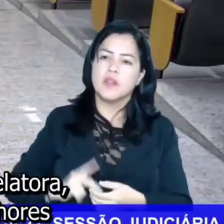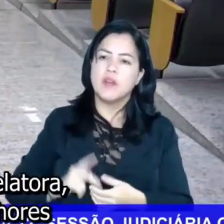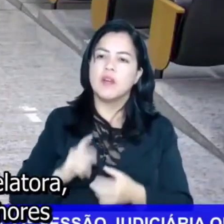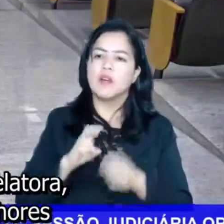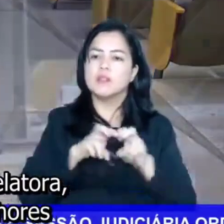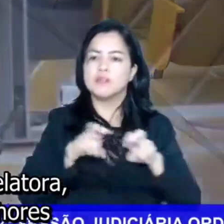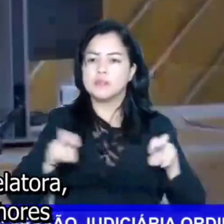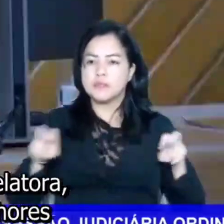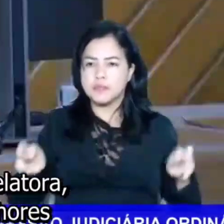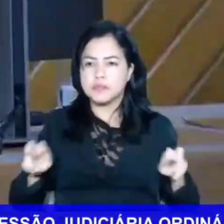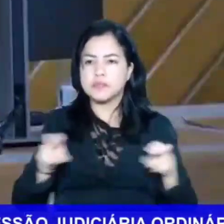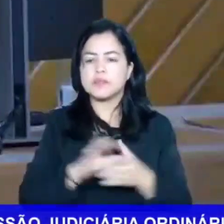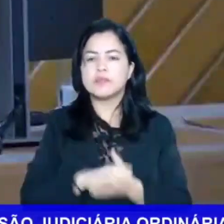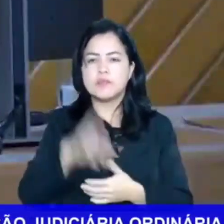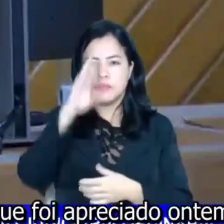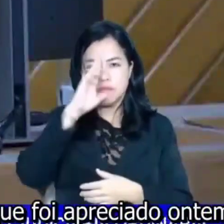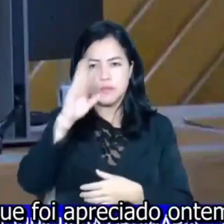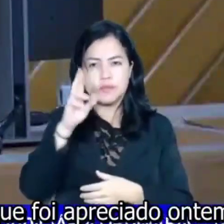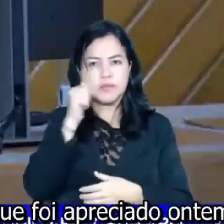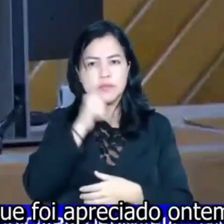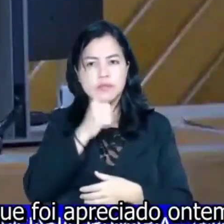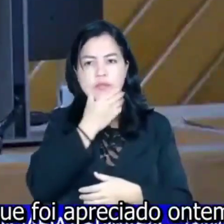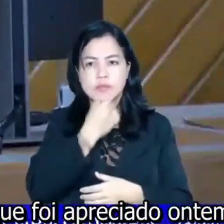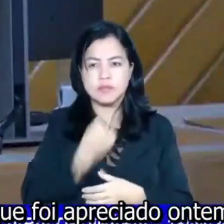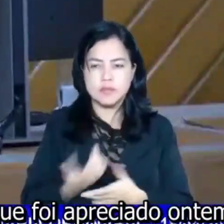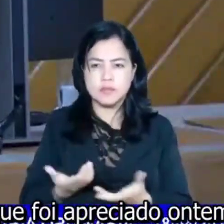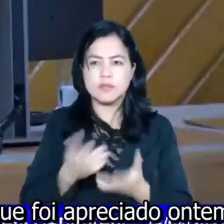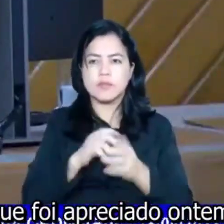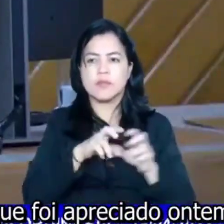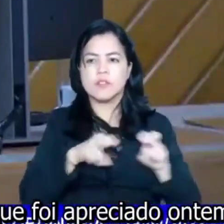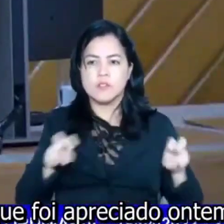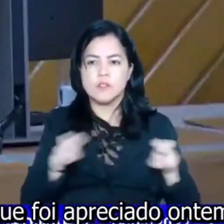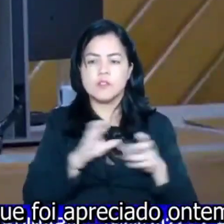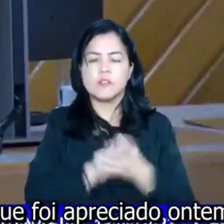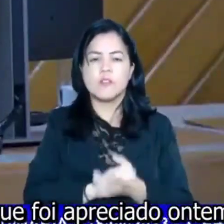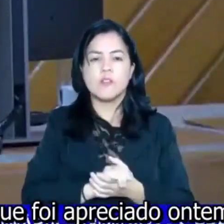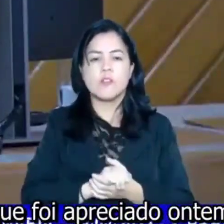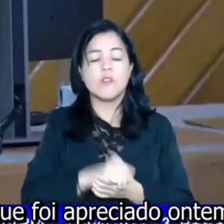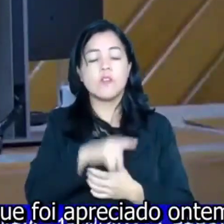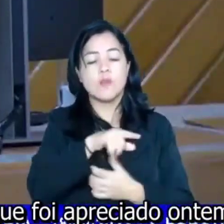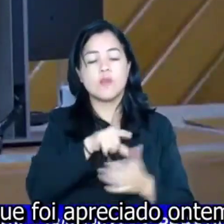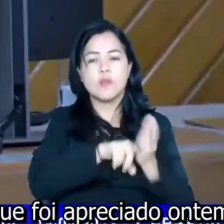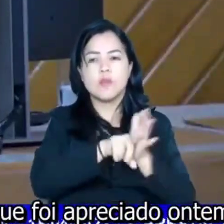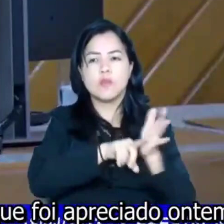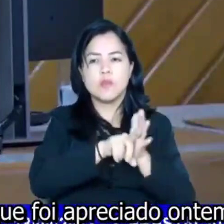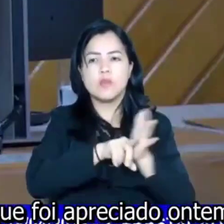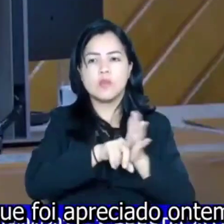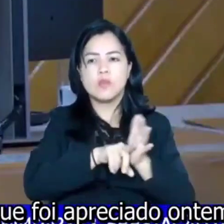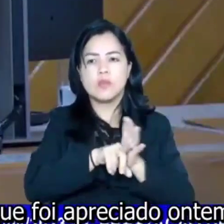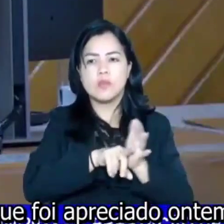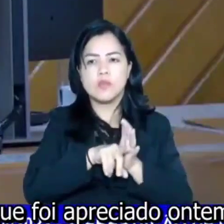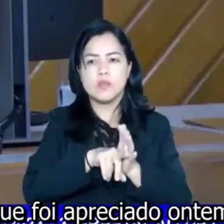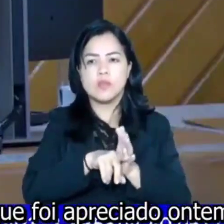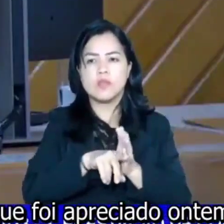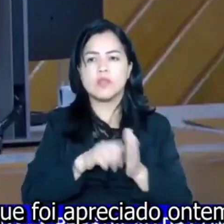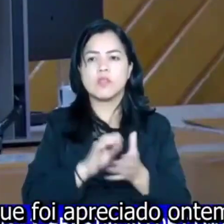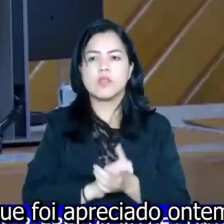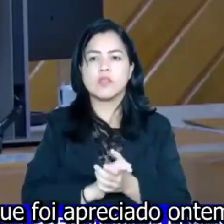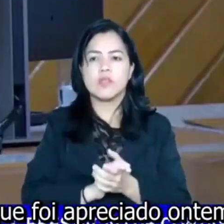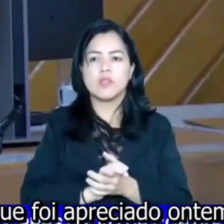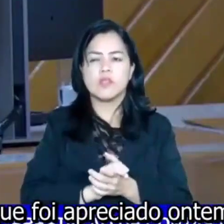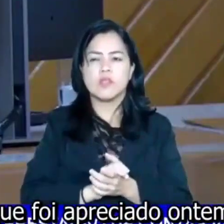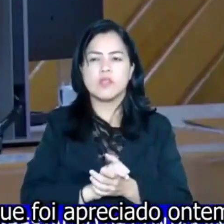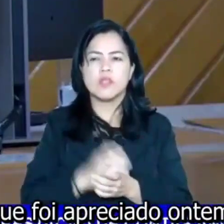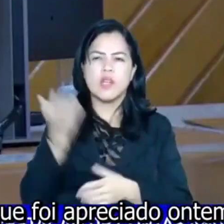excelentíssimos julgadores, senhoras e senhores. Foco no procurador do Ministério Público. A análise dessa corte é muito parecido com aquele que